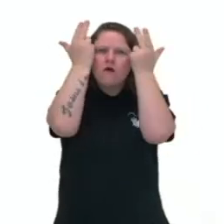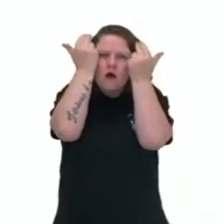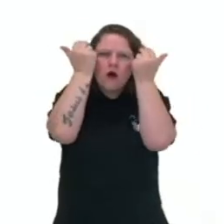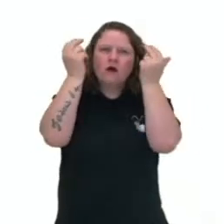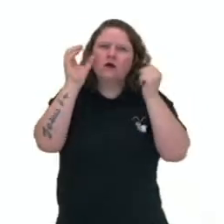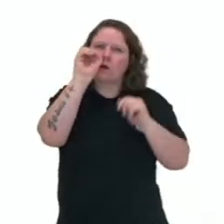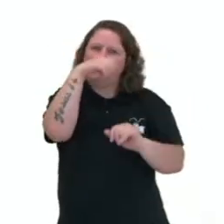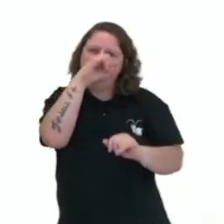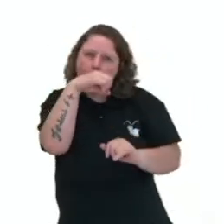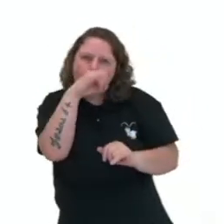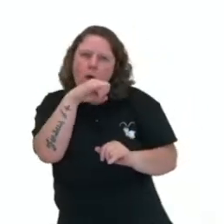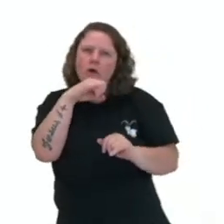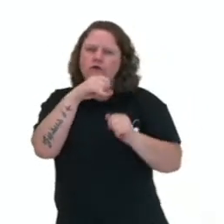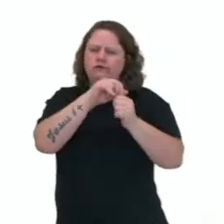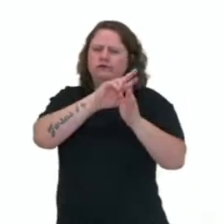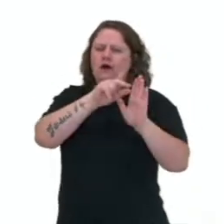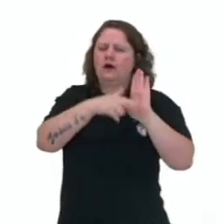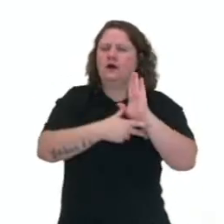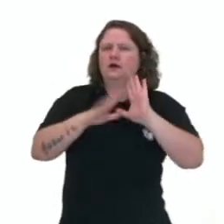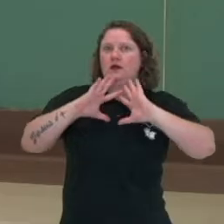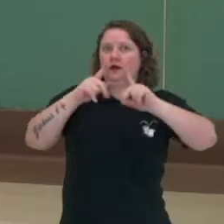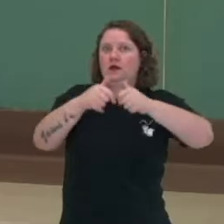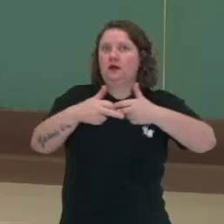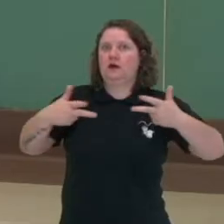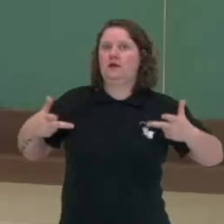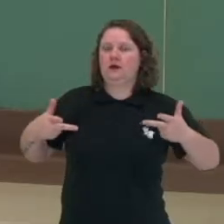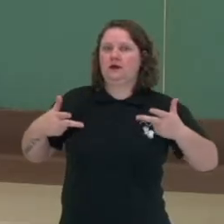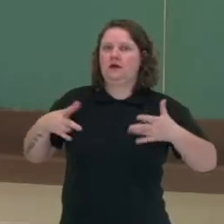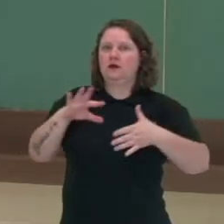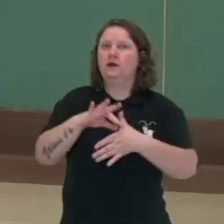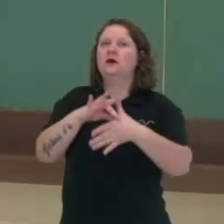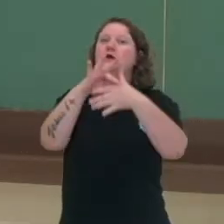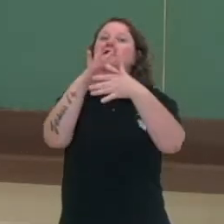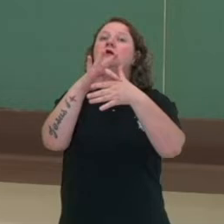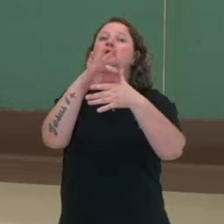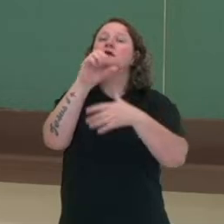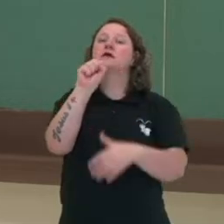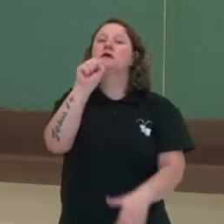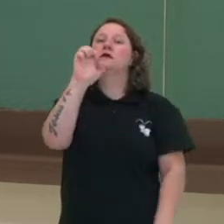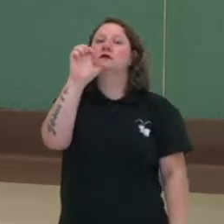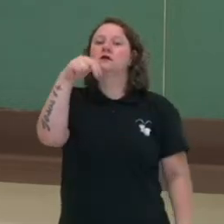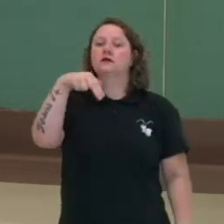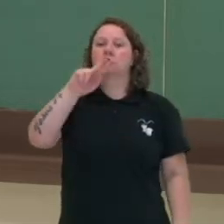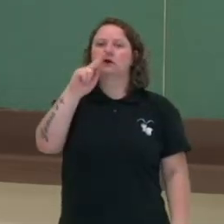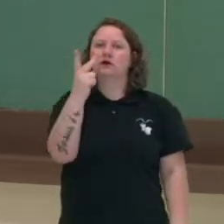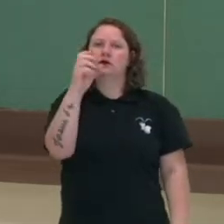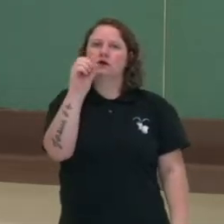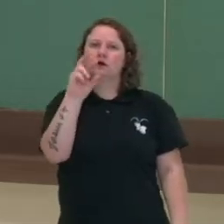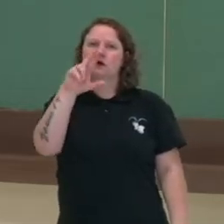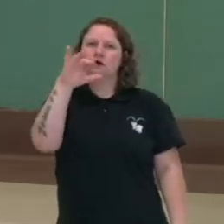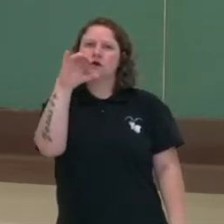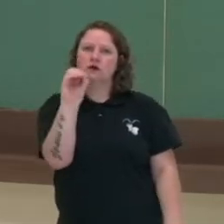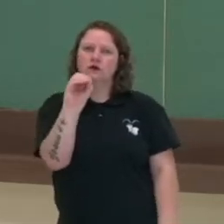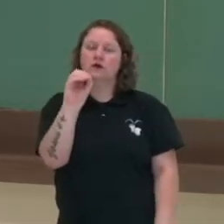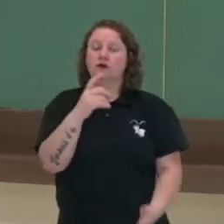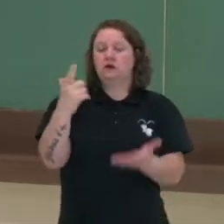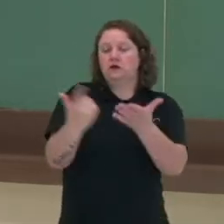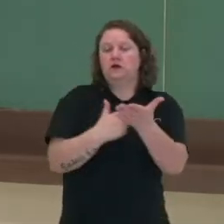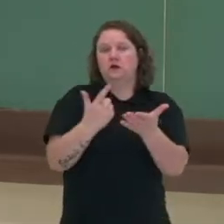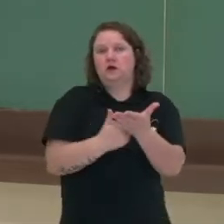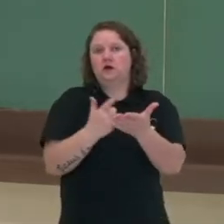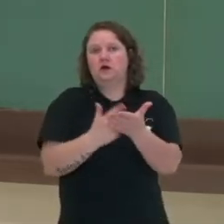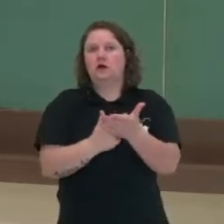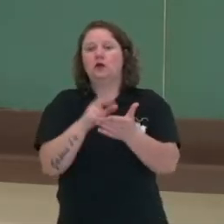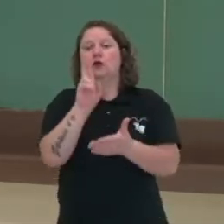bonito, né? E a unidade de produção era o senhorio. E lembra-se, de maneira geral, em alguns livros utilizam o termo feudo,